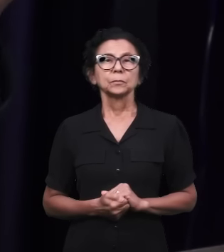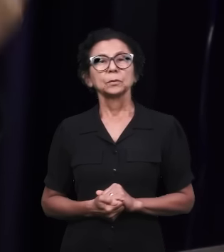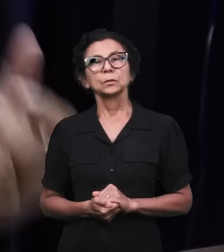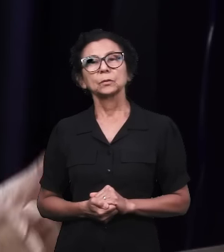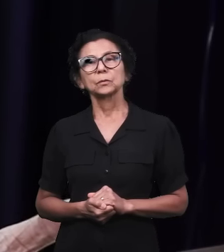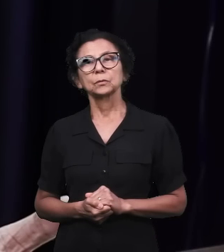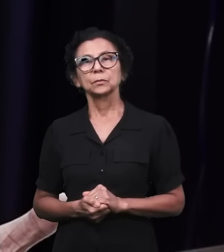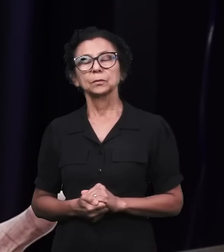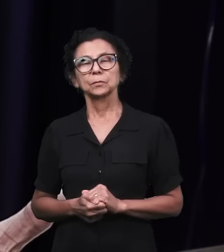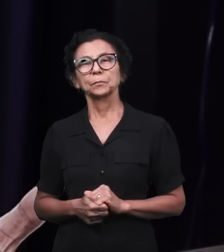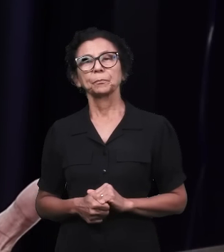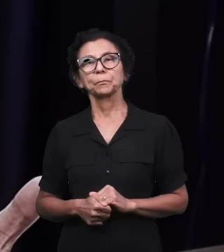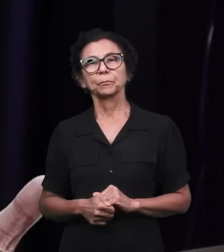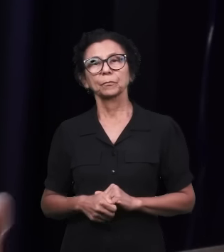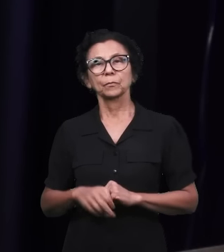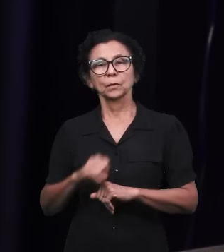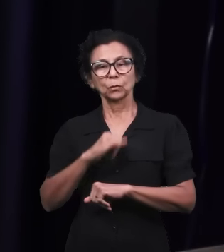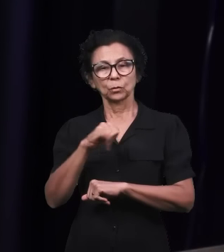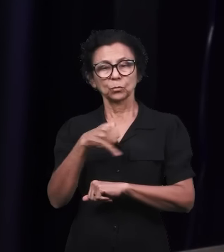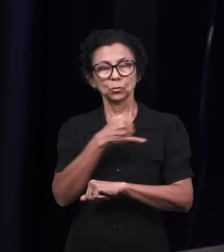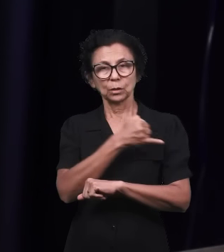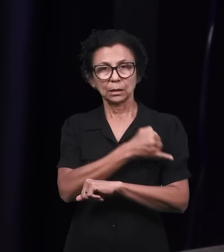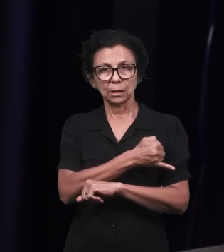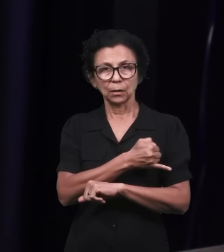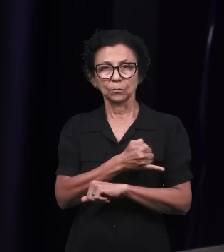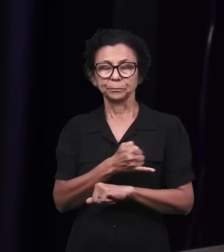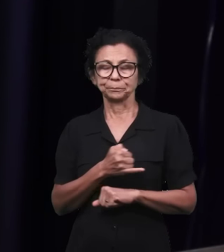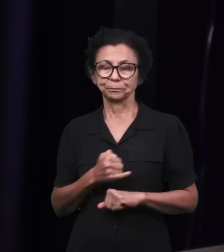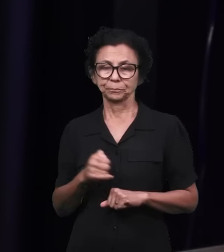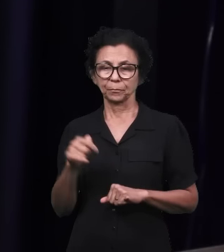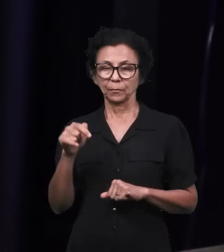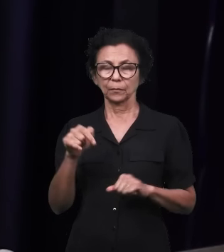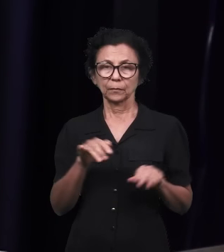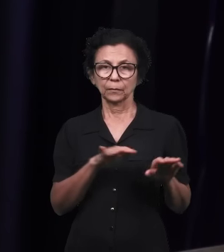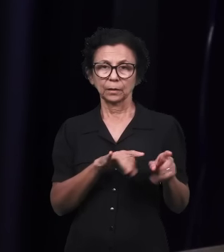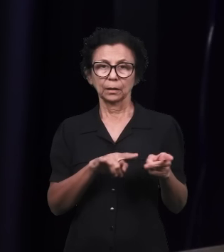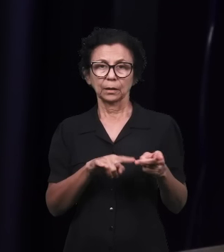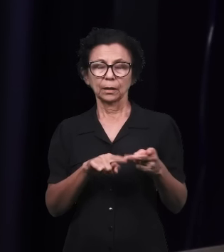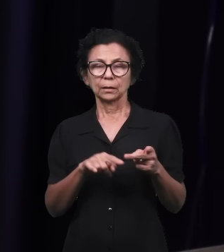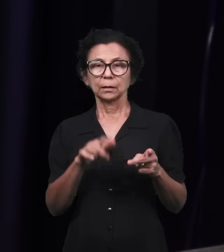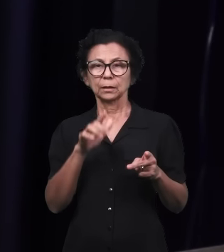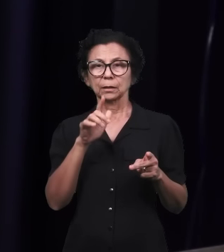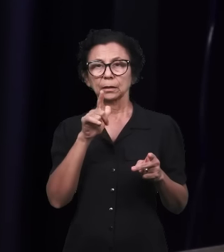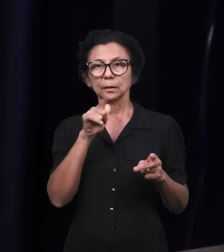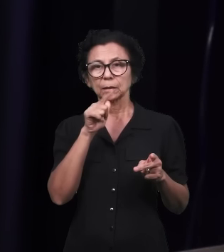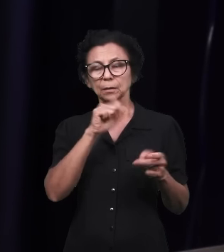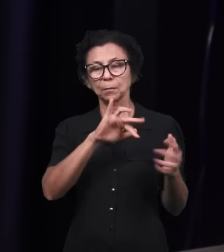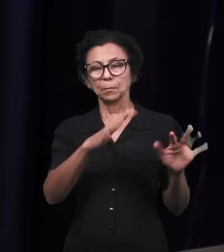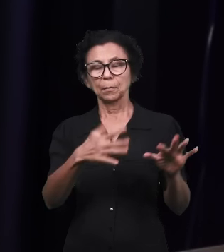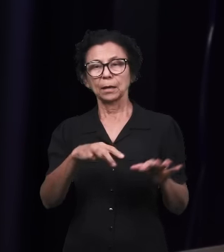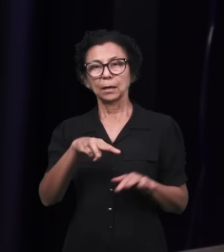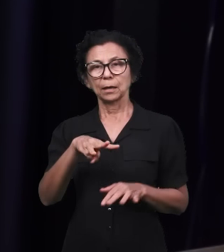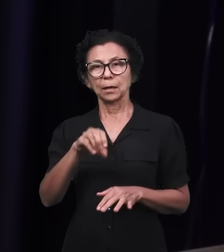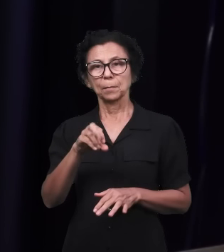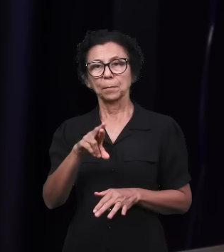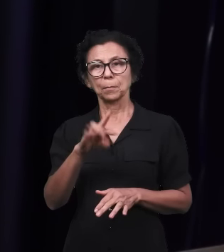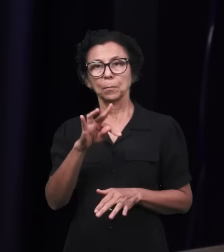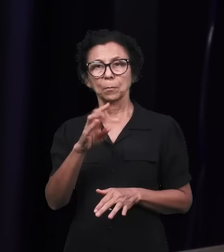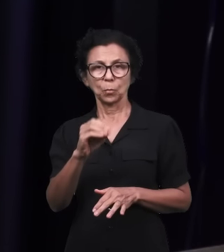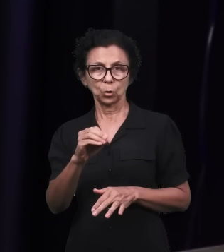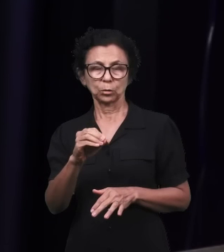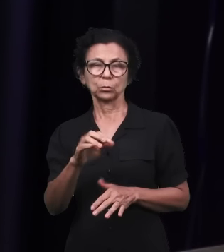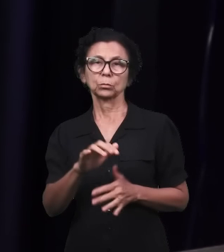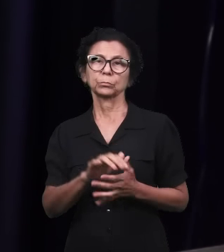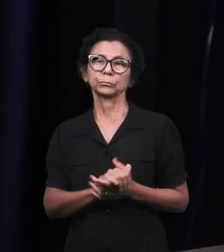Santo fazendo isso na vida do homem, né? O Senhor ele quer, pela operação do seu Espírito Santo, mesmo que esteja morto. É